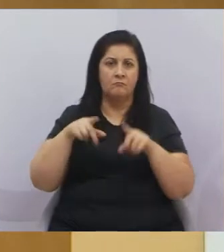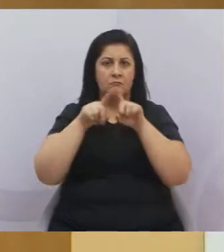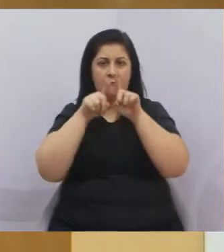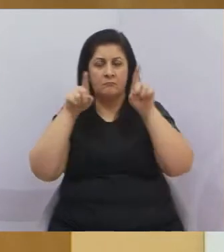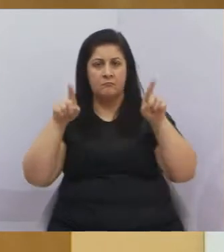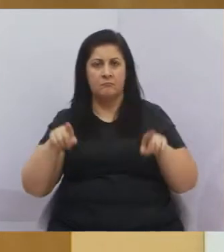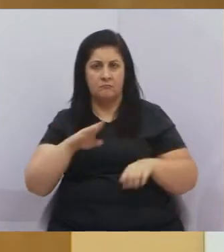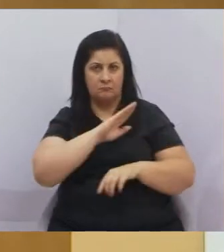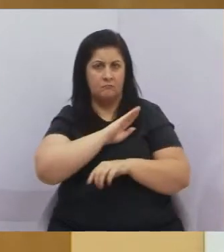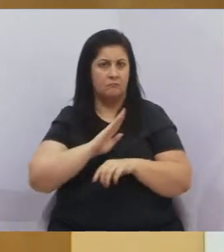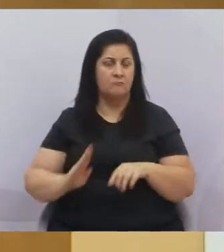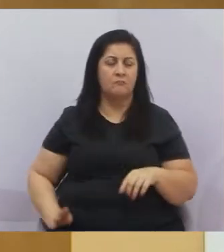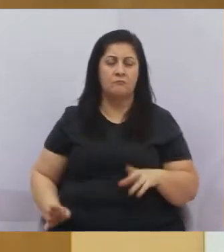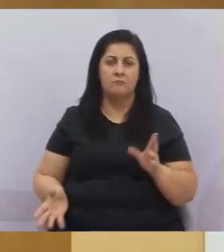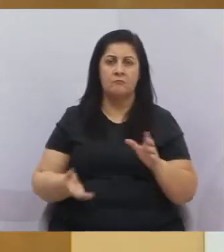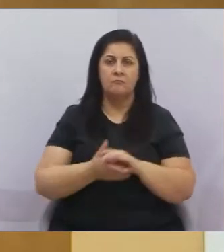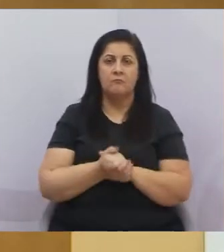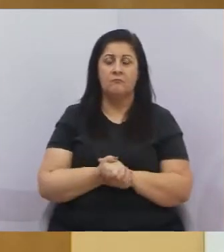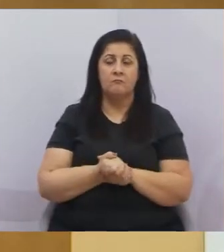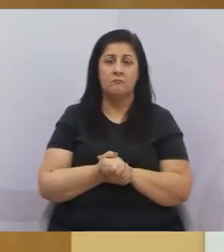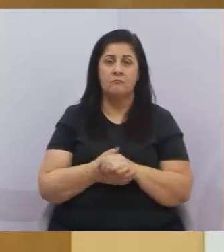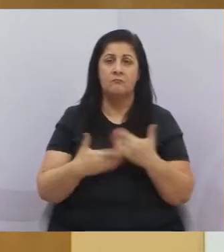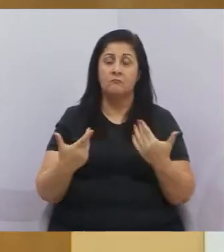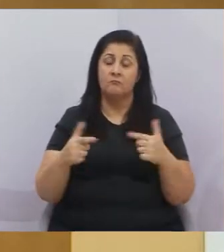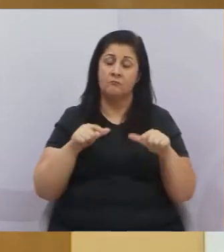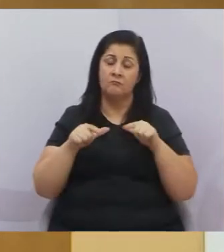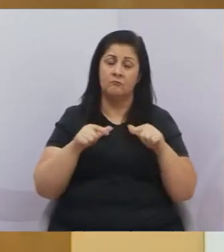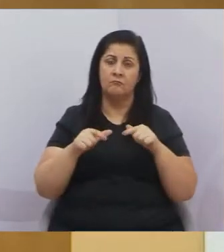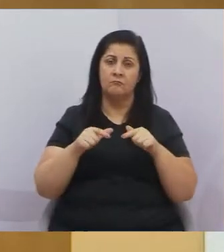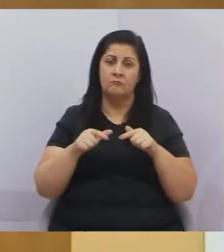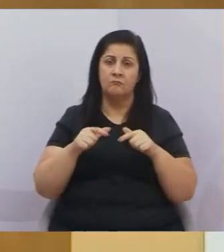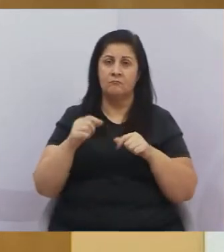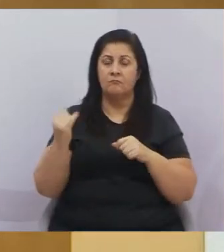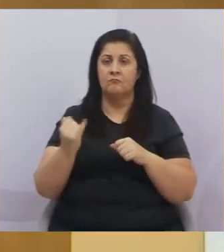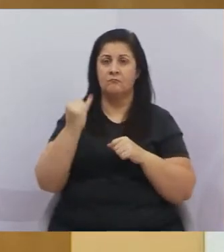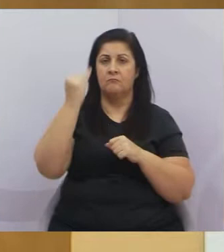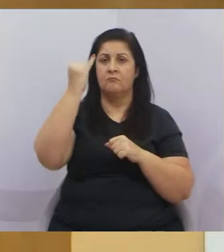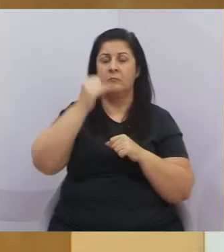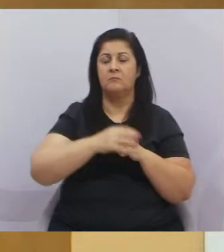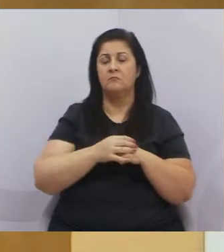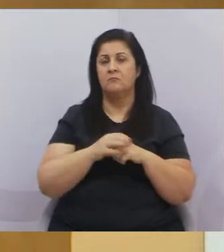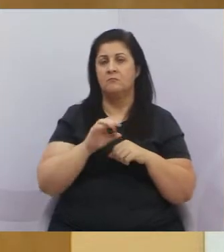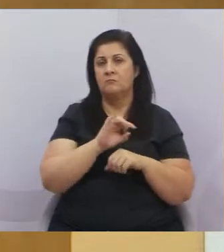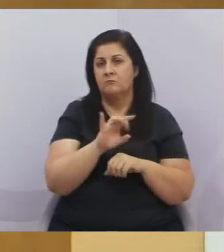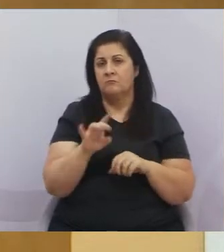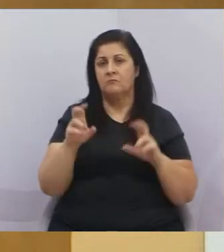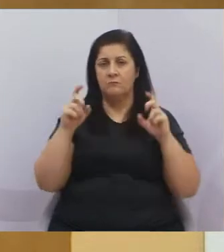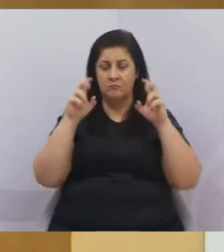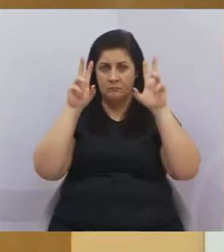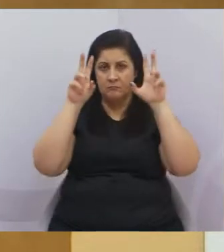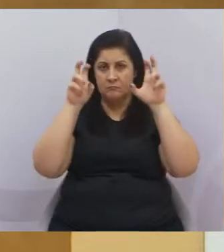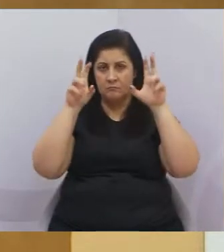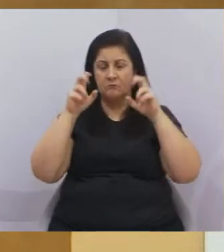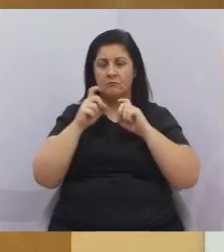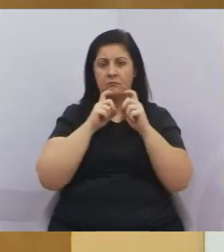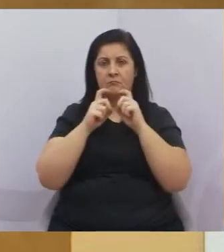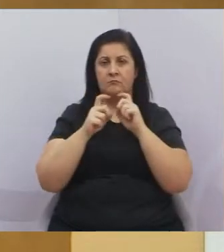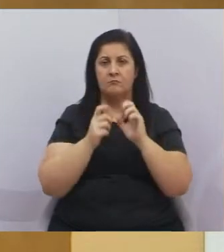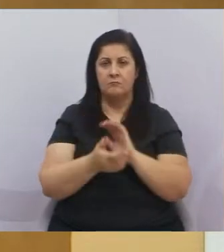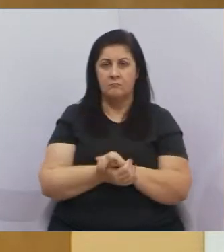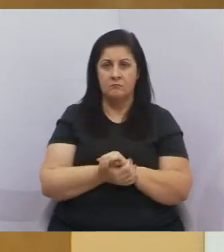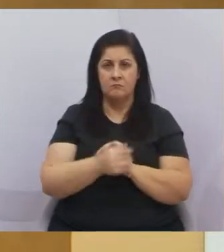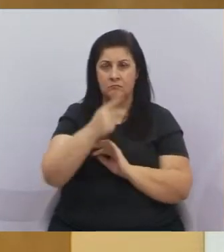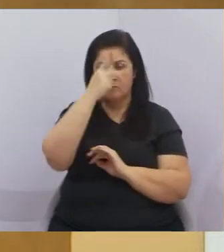seja considerada importante diante da pauta da sessão e pessoas que, por